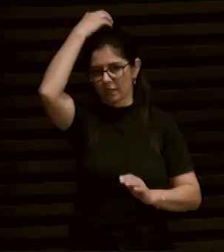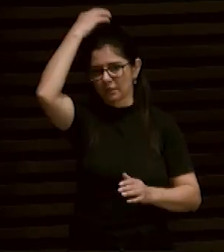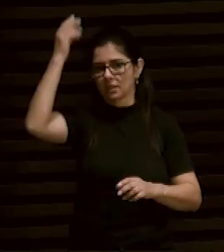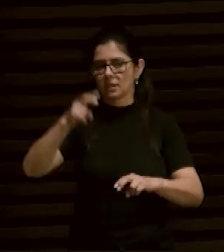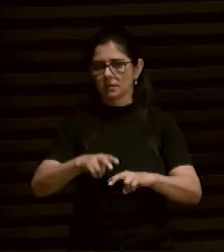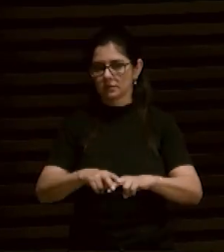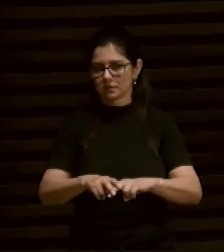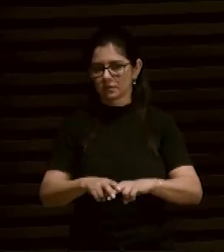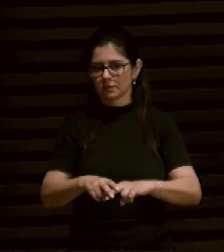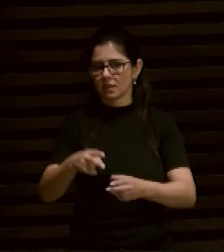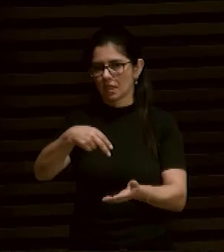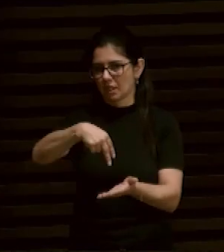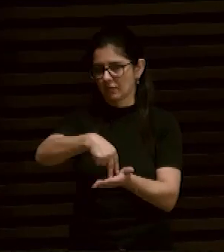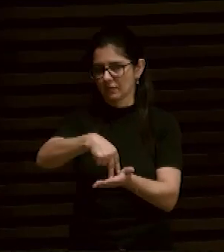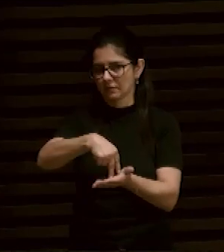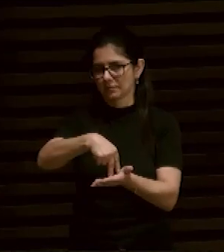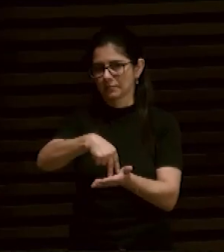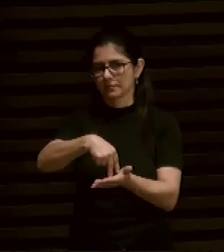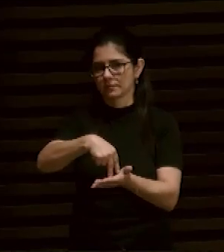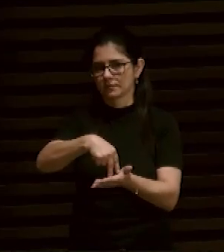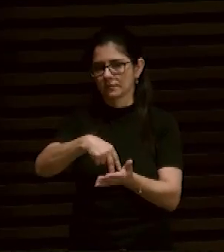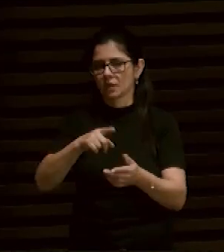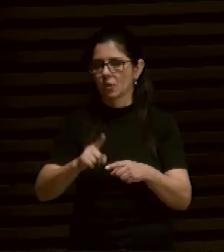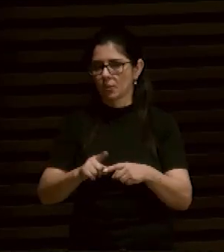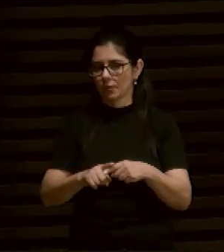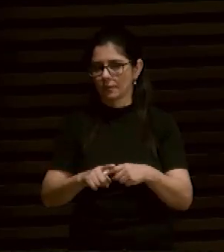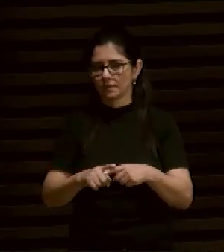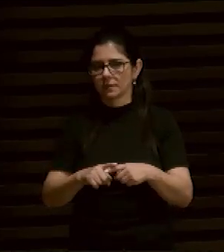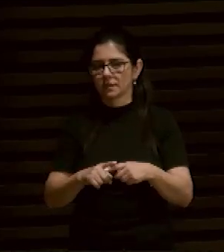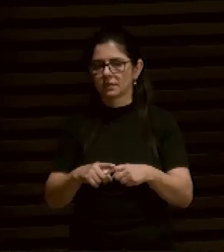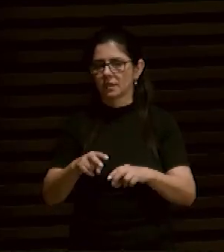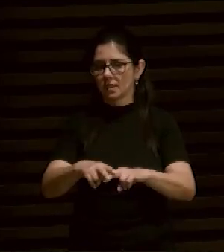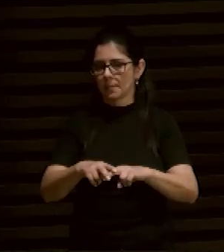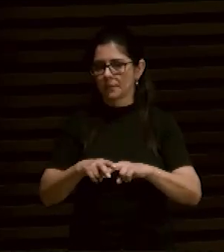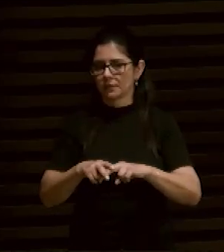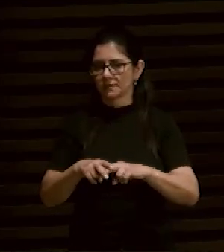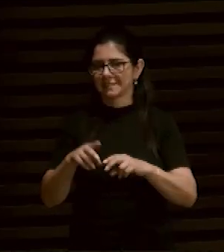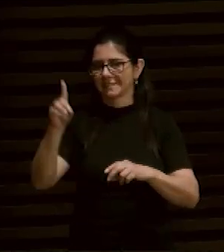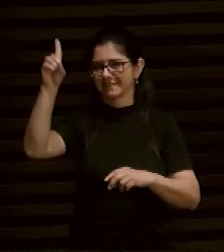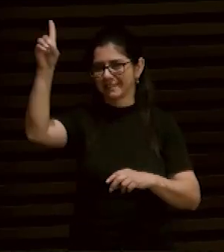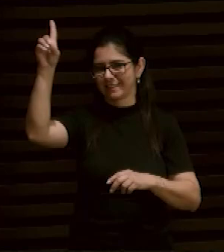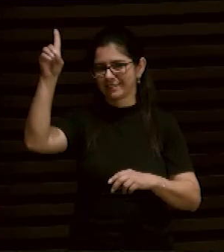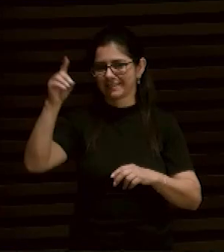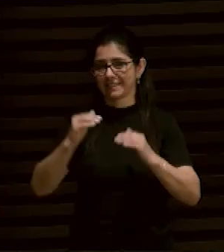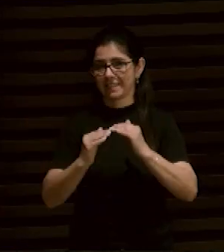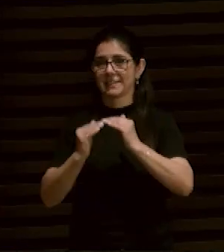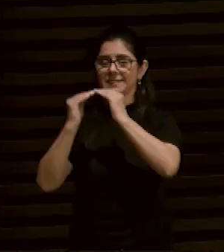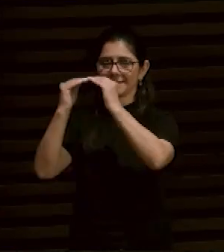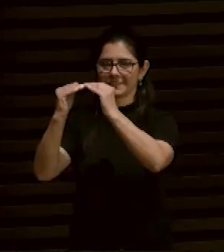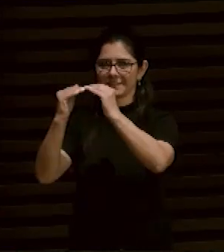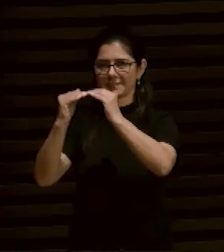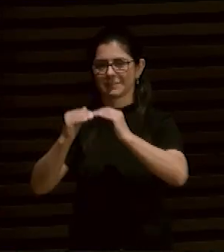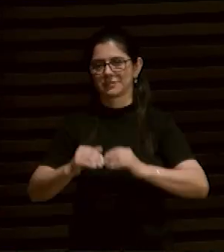quê? Porque agora chegava um outro soberano, maior do que ele, e Yahvé estava chegando. Meus irmãos, quando Yahvé